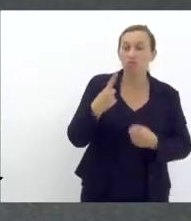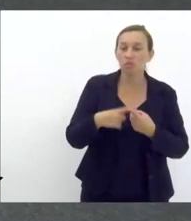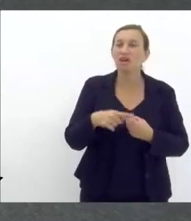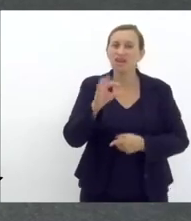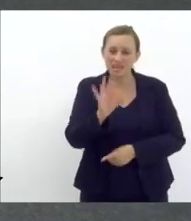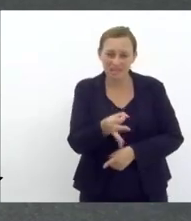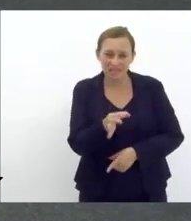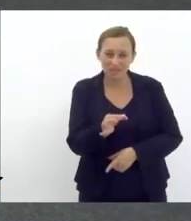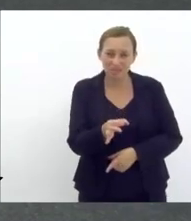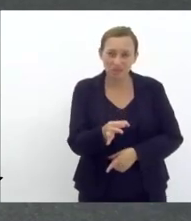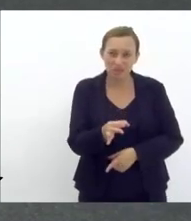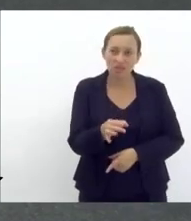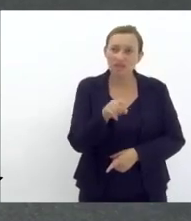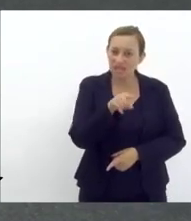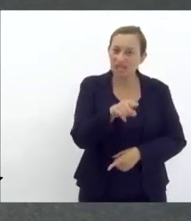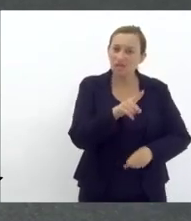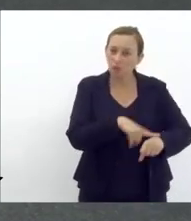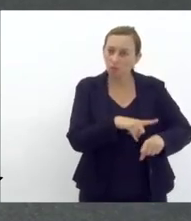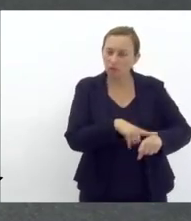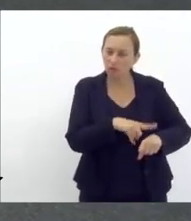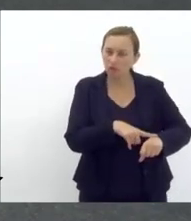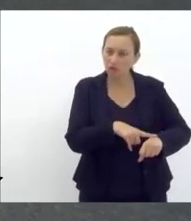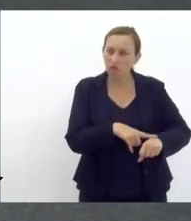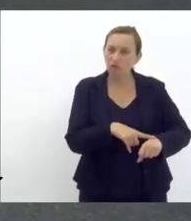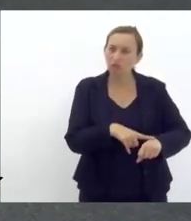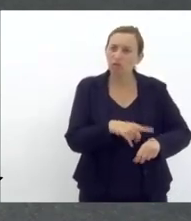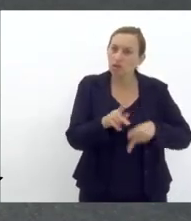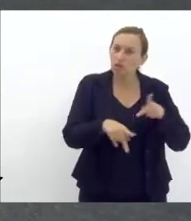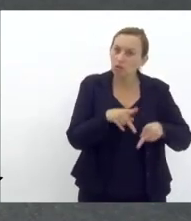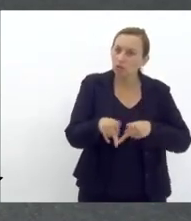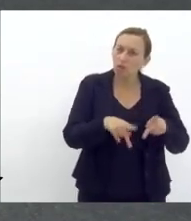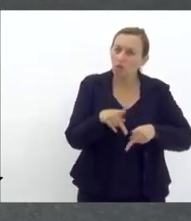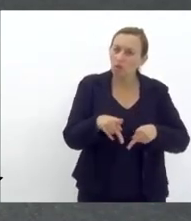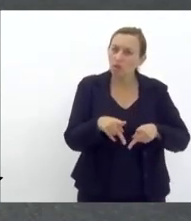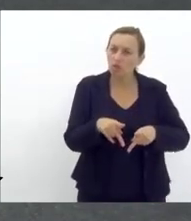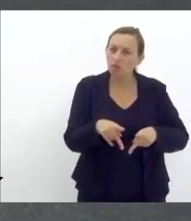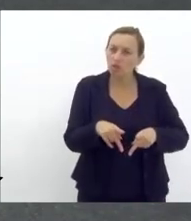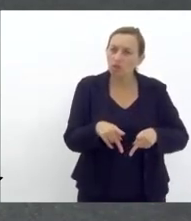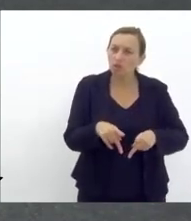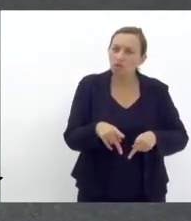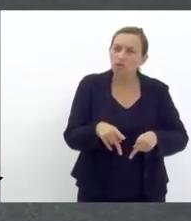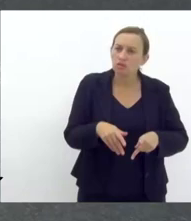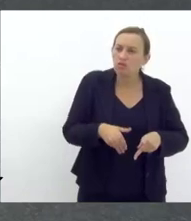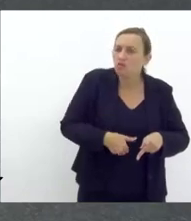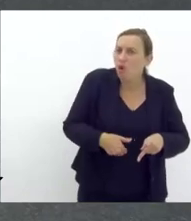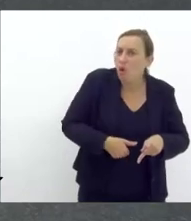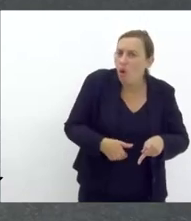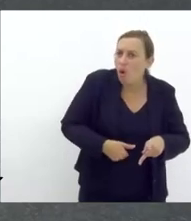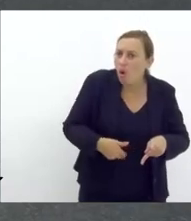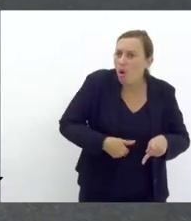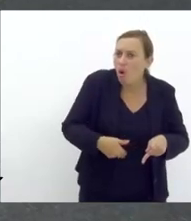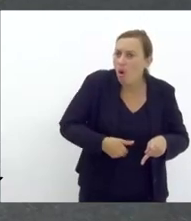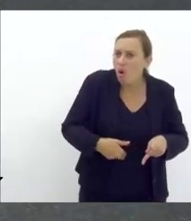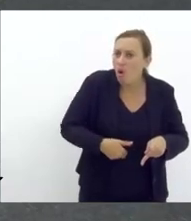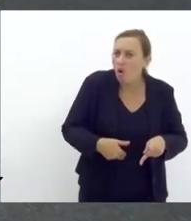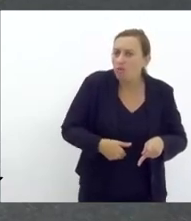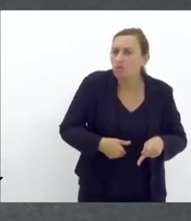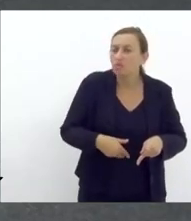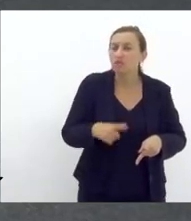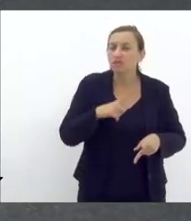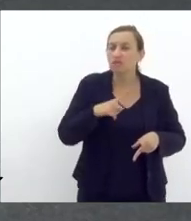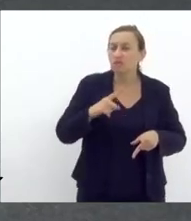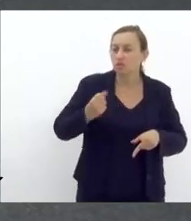exatamente naquele momento que o nosso povo estava desalentado passando fome a gente teve